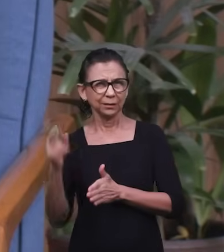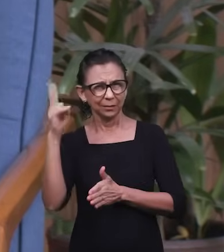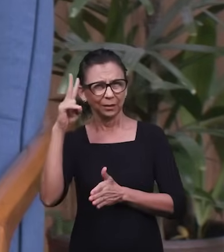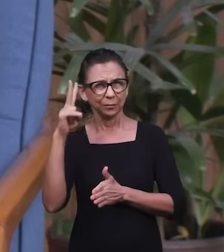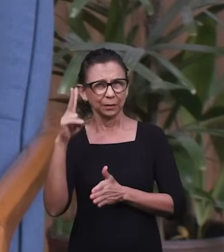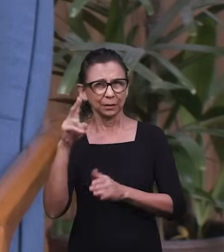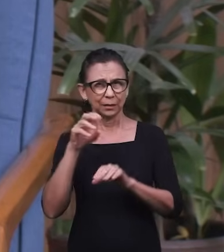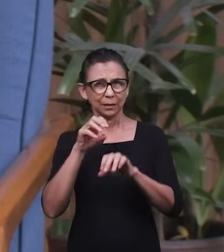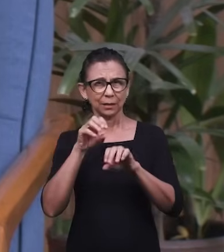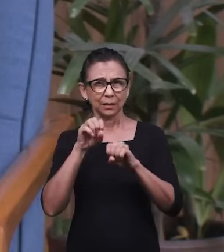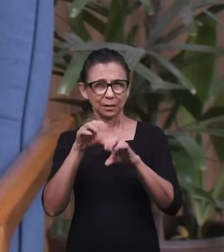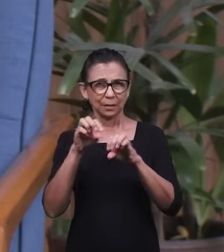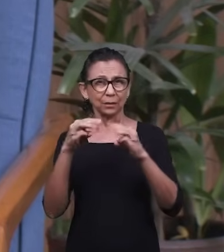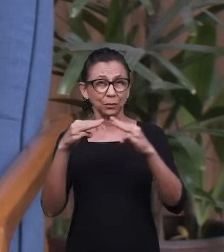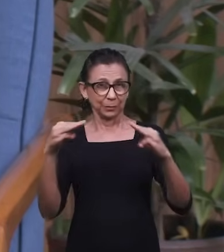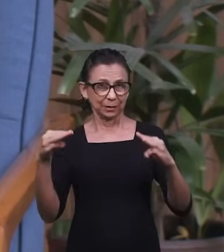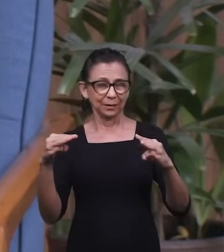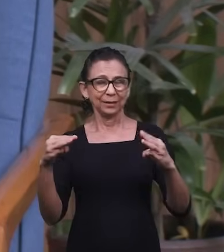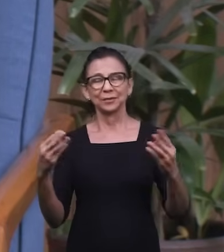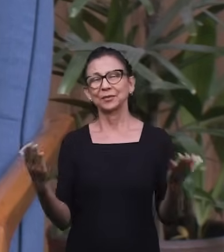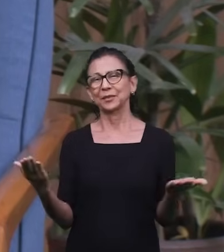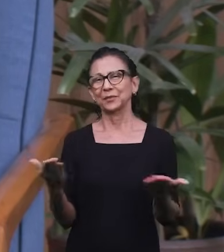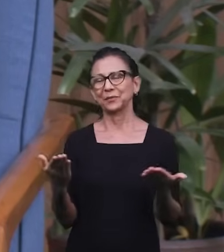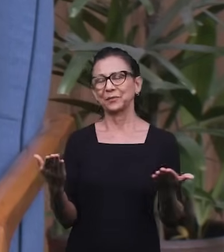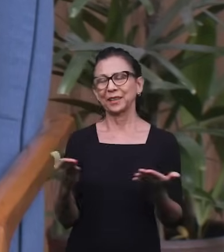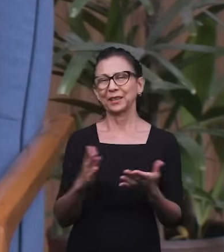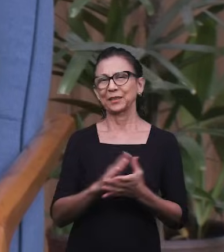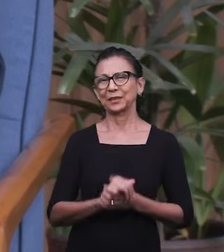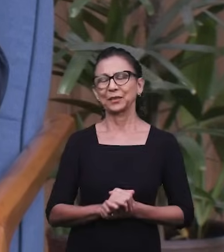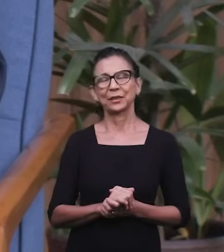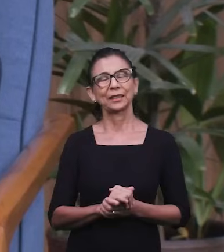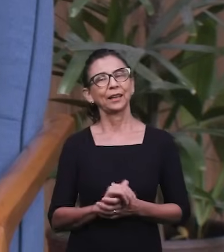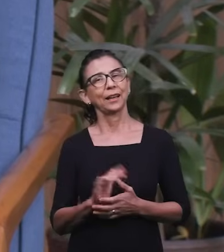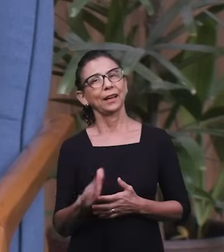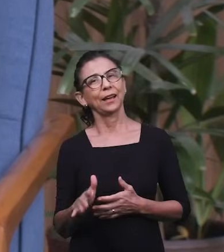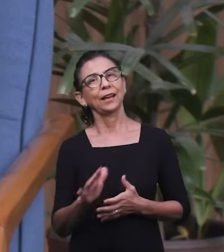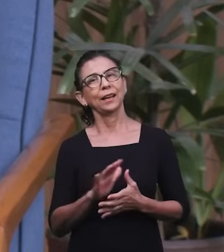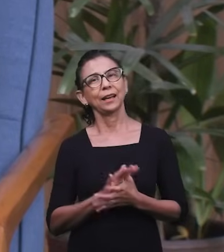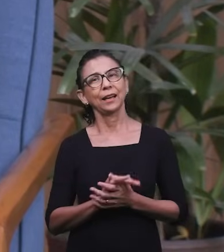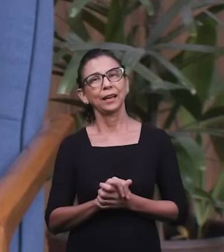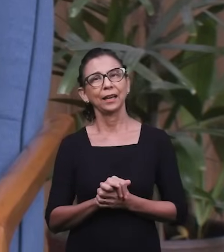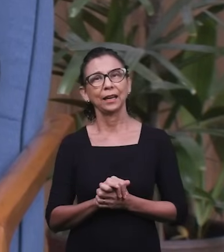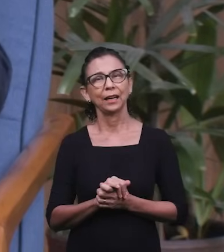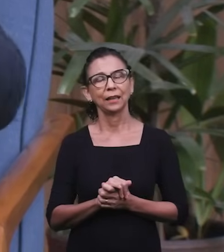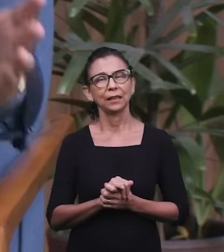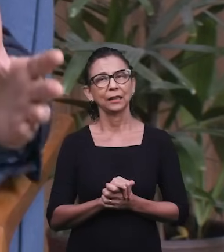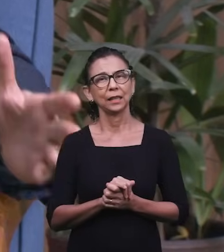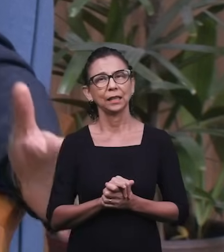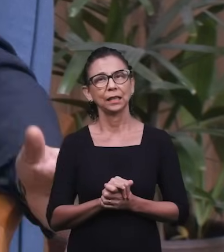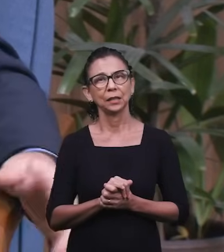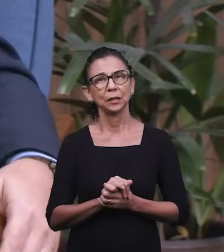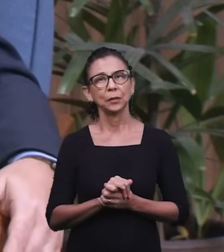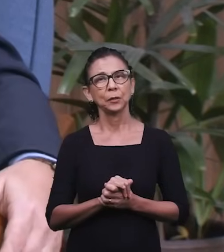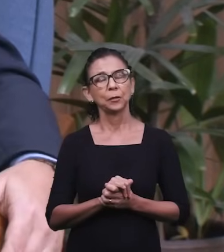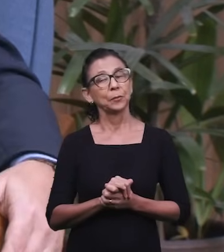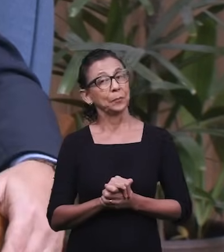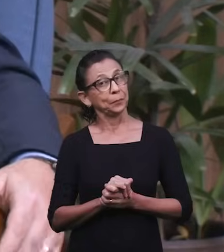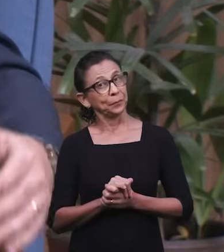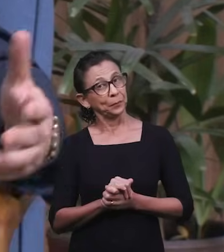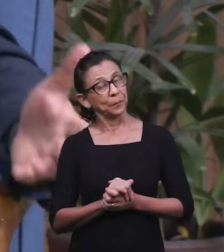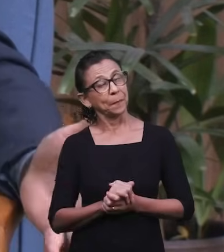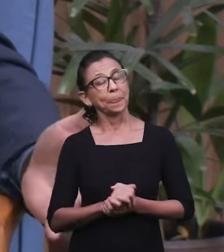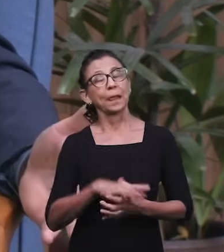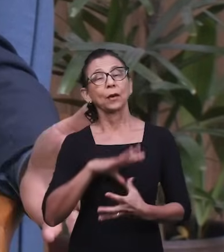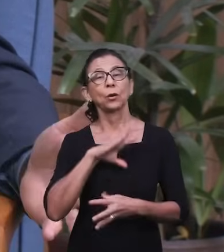quadro, lembra, Lições do Manaim, que a gente tinha? Muito bem, agora o programa ele é composto por tudo aquilo que nós abordávamos naquele